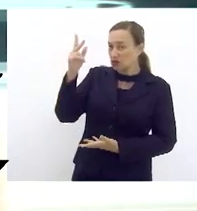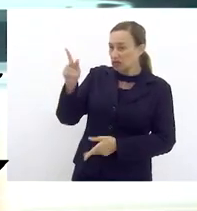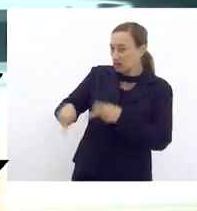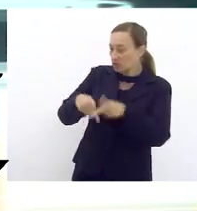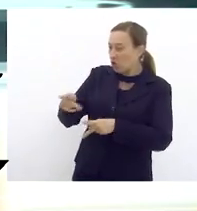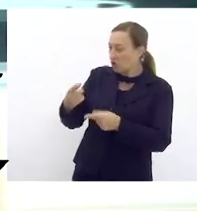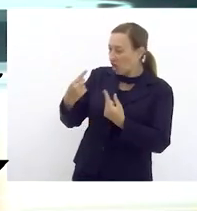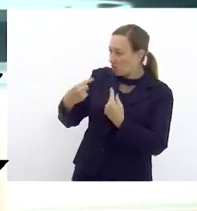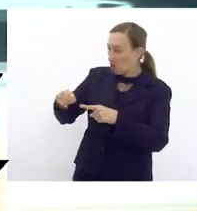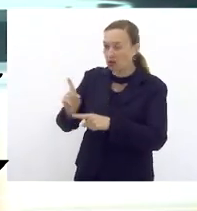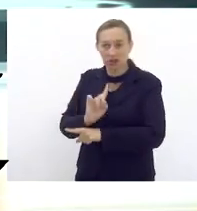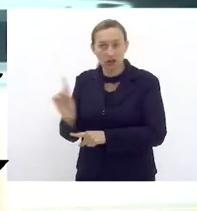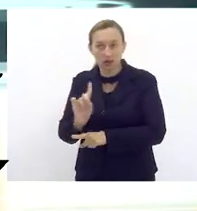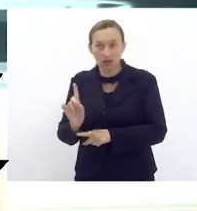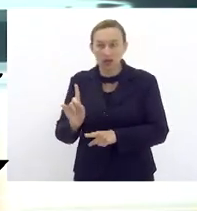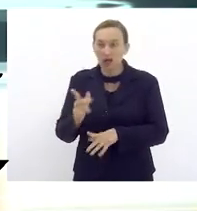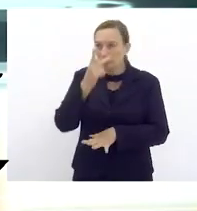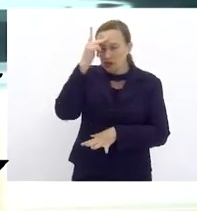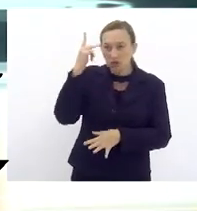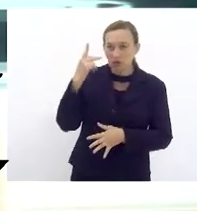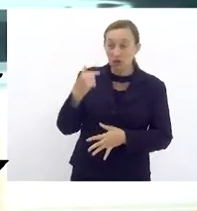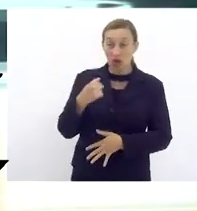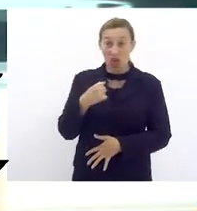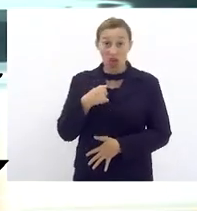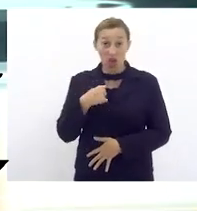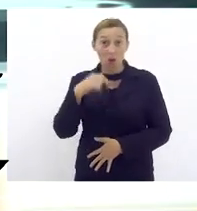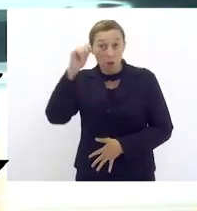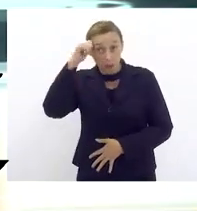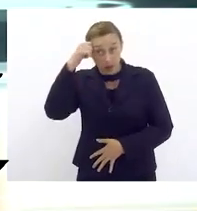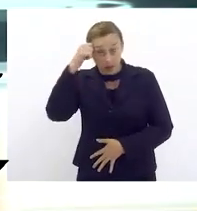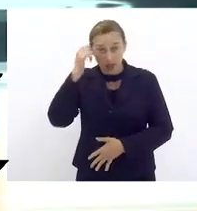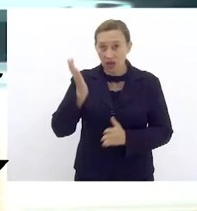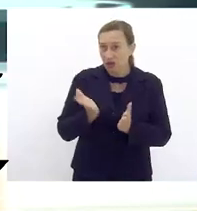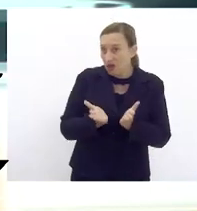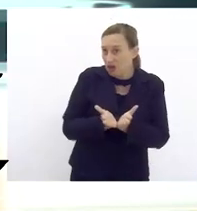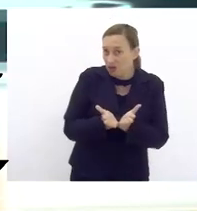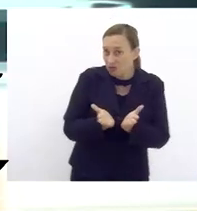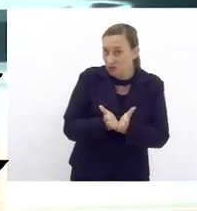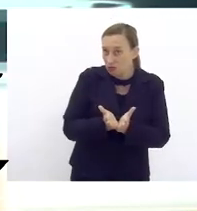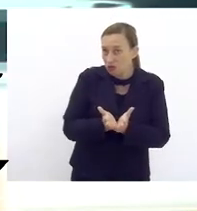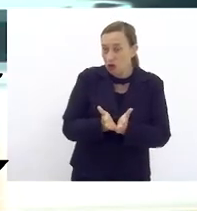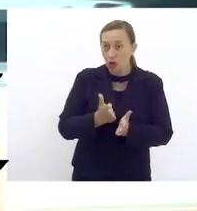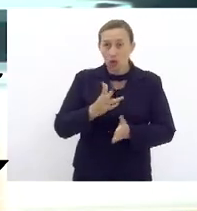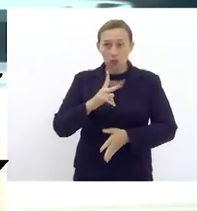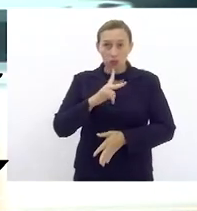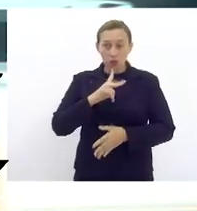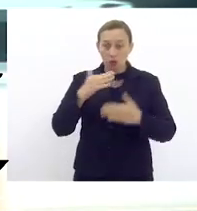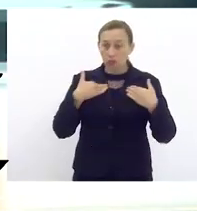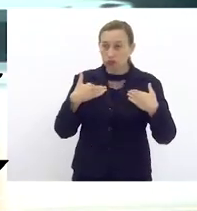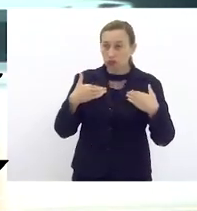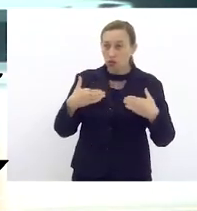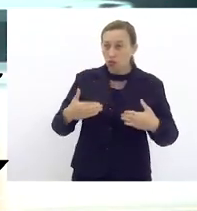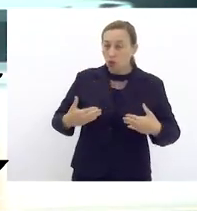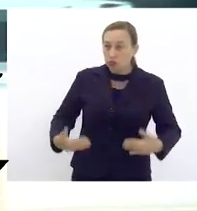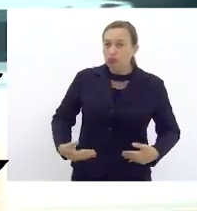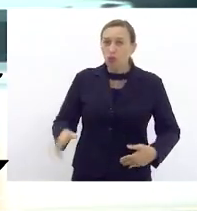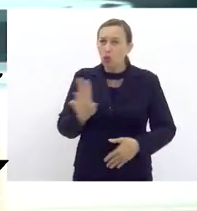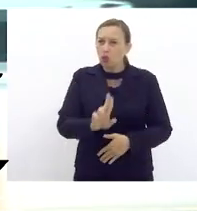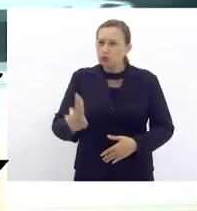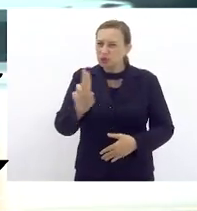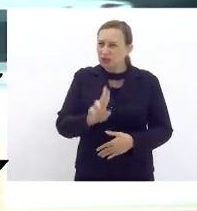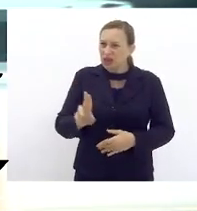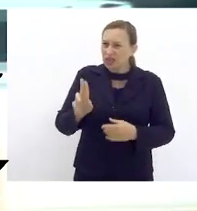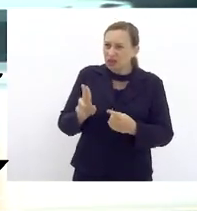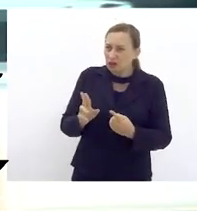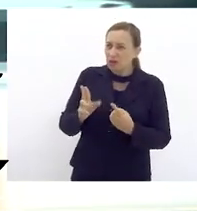alguém quer que eu como preta evangélica o meu próprio corpo seja usado para poder